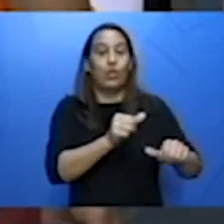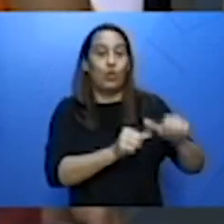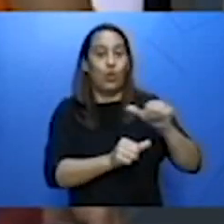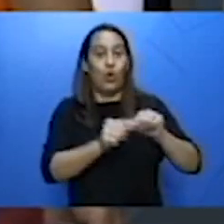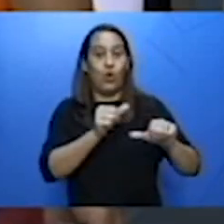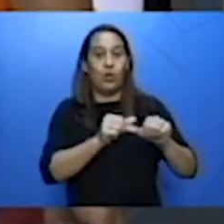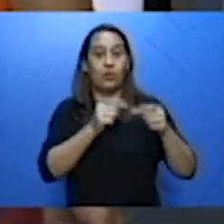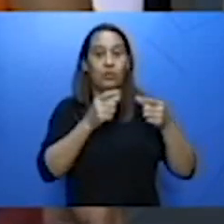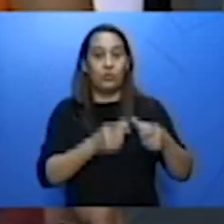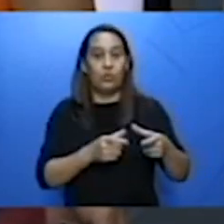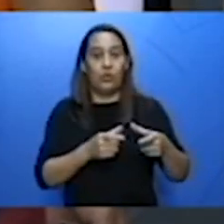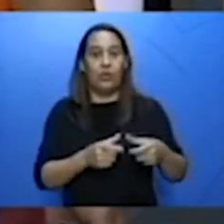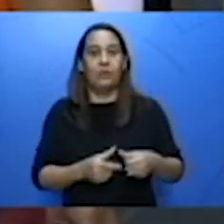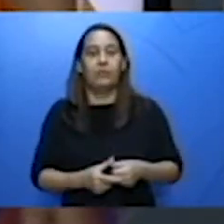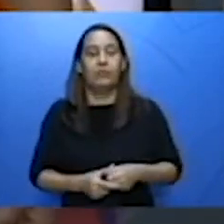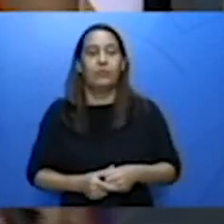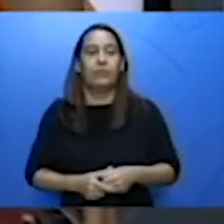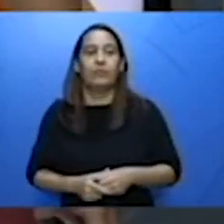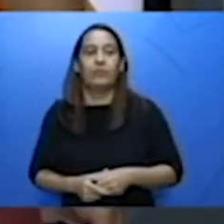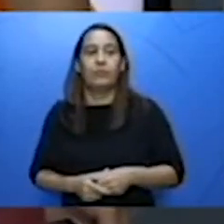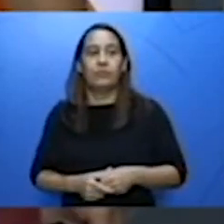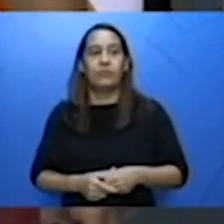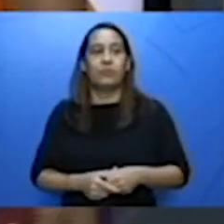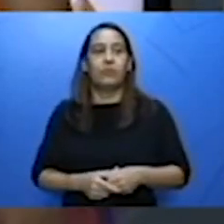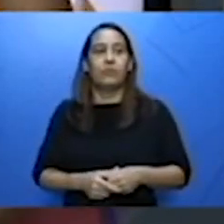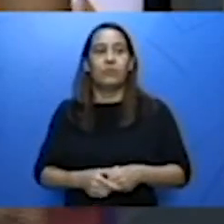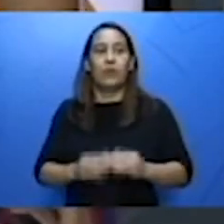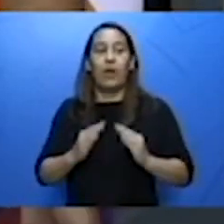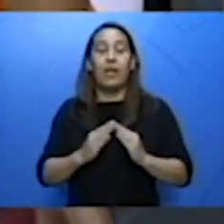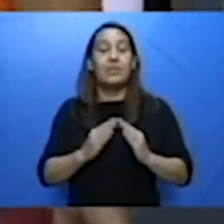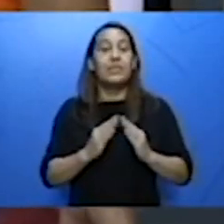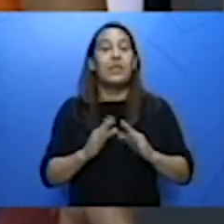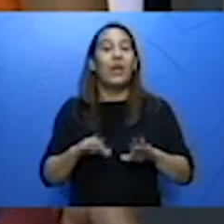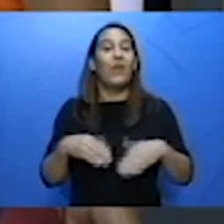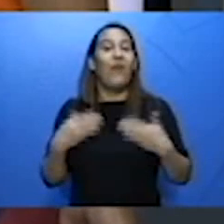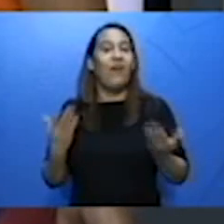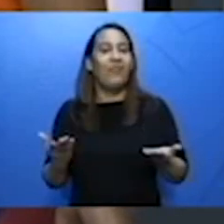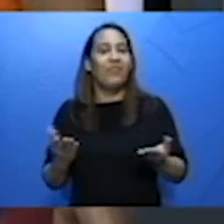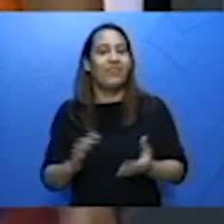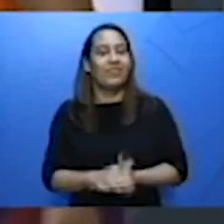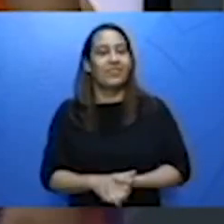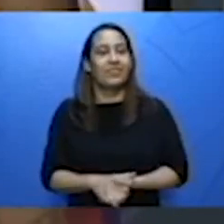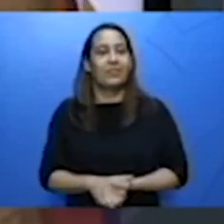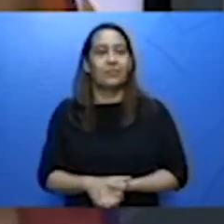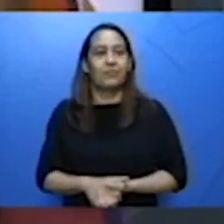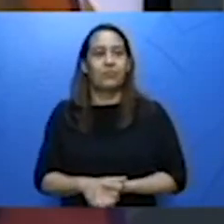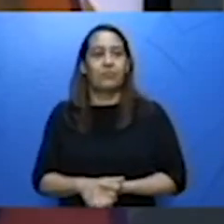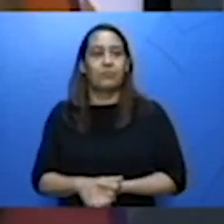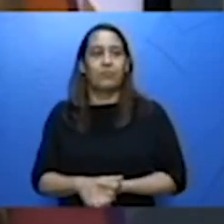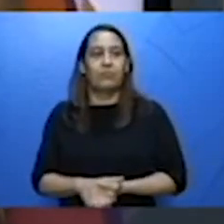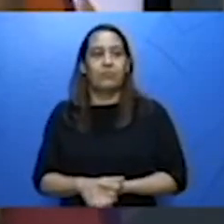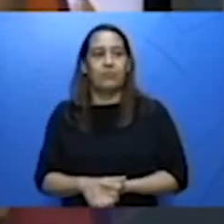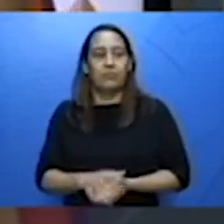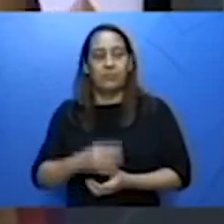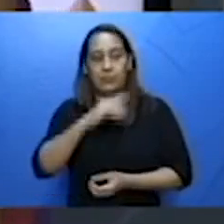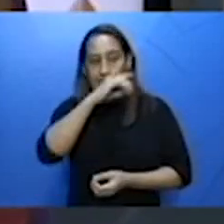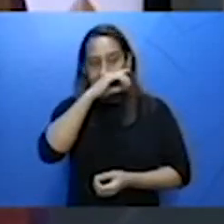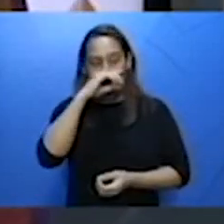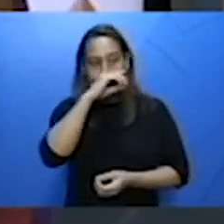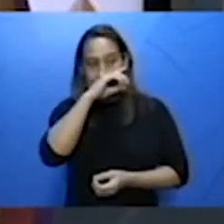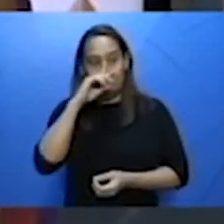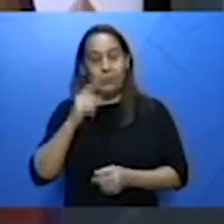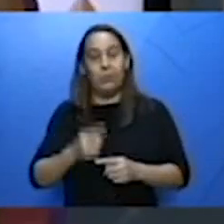2, do 12? Ele fica sem casa? Esse 1 que vale 10? Se ele vale 10, ele é